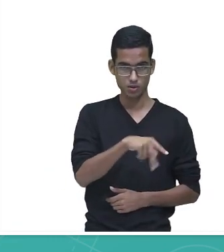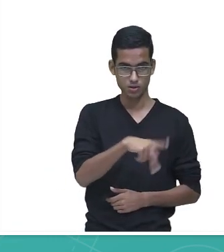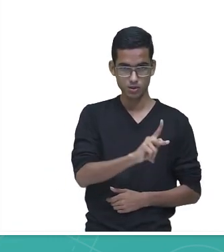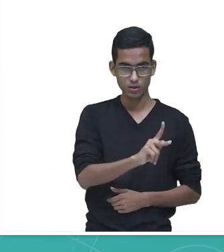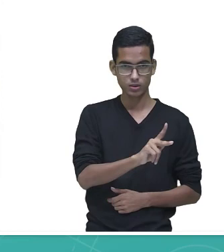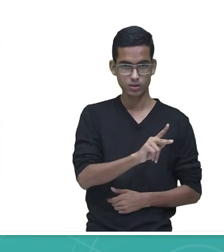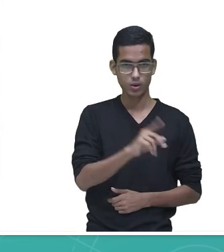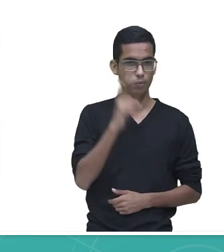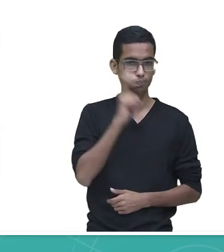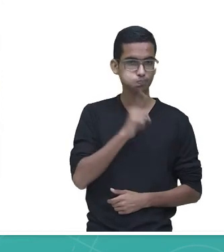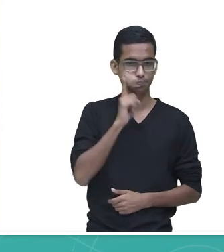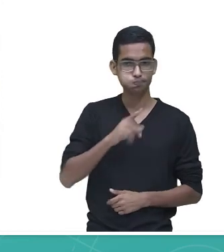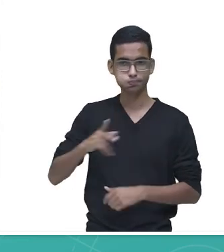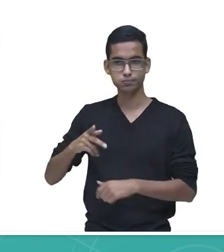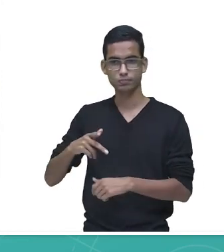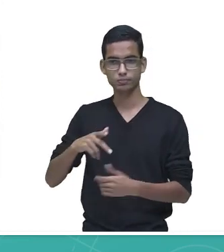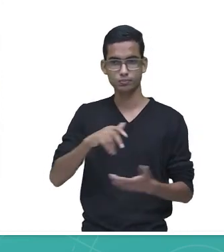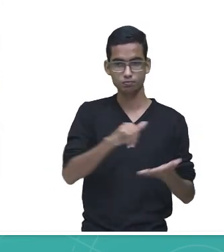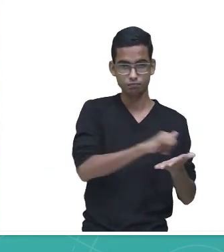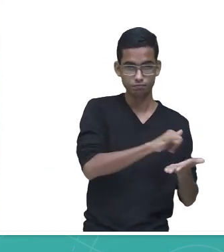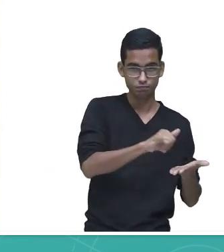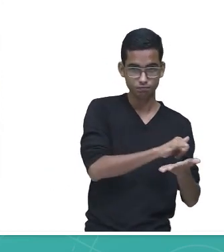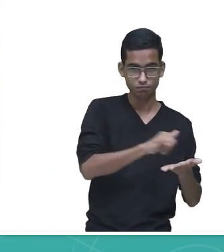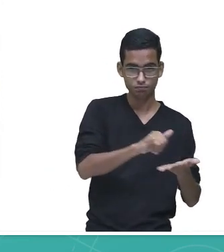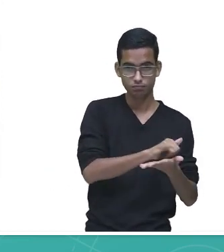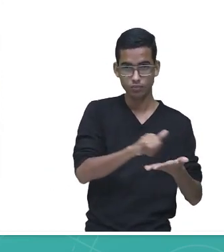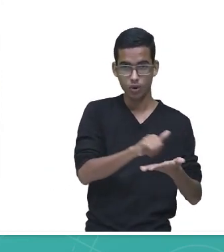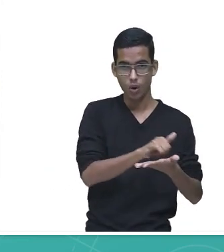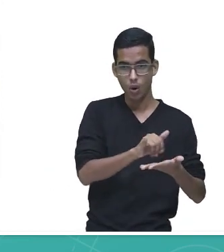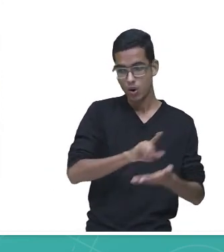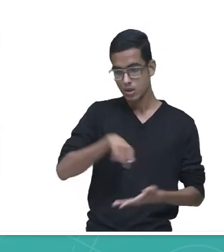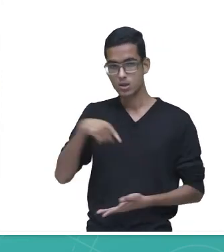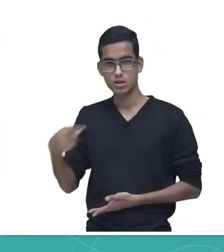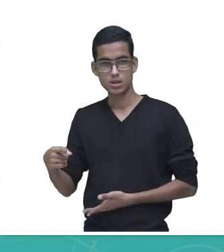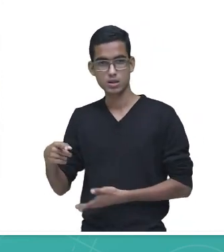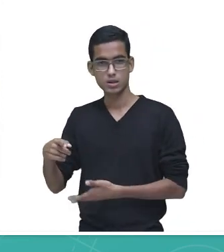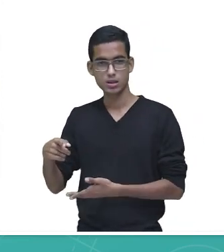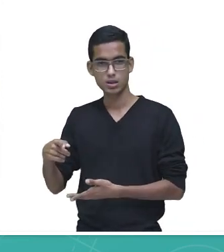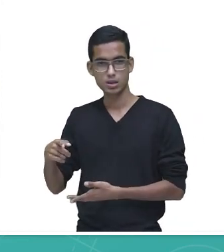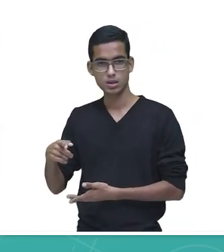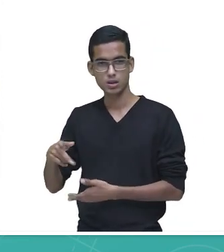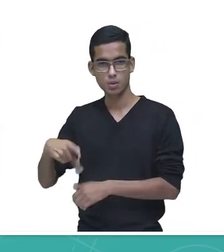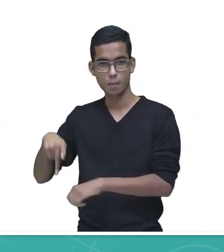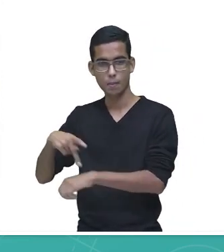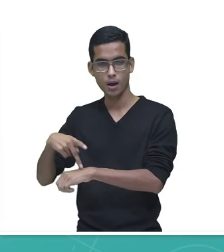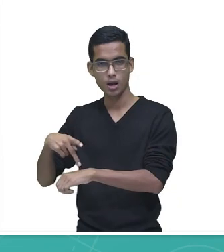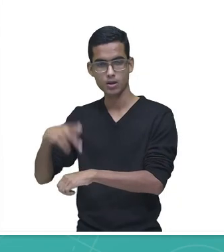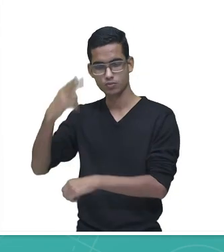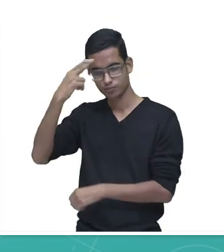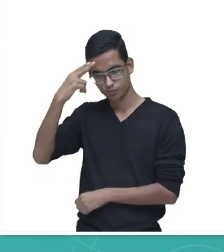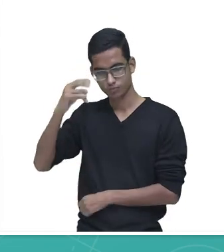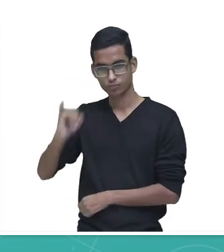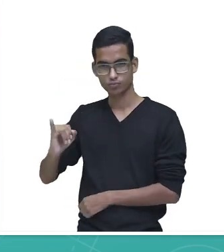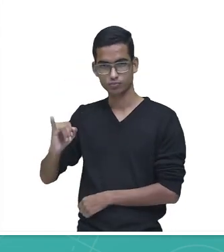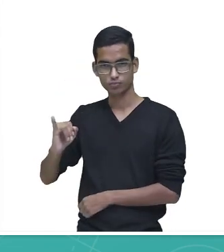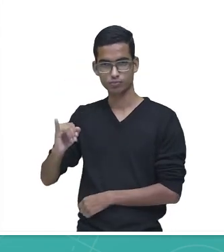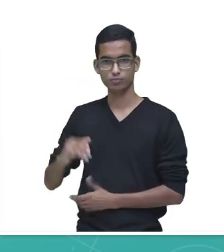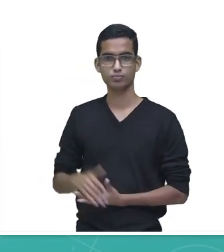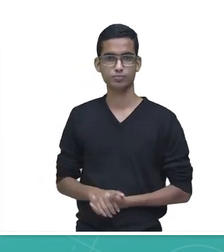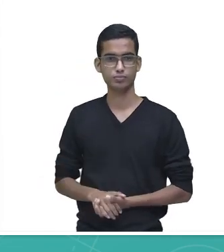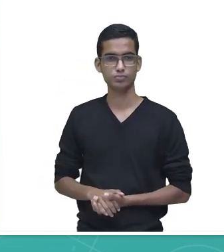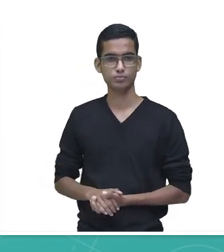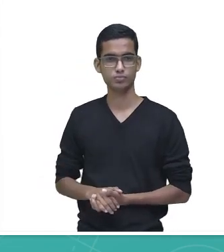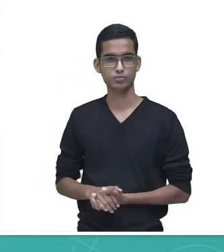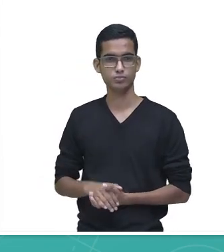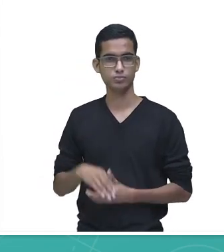chat, todas as respostas estão corretas, né? Entretanto, precisamos afunilar um pouquinho a